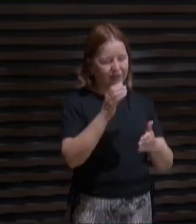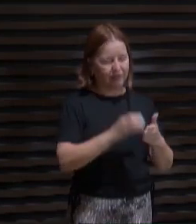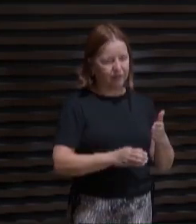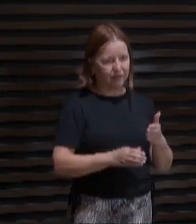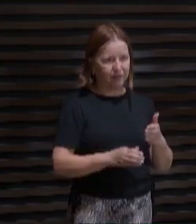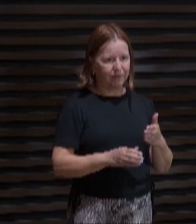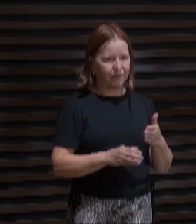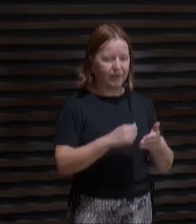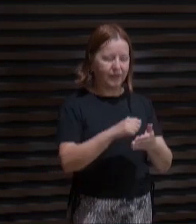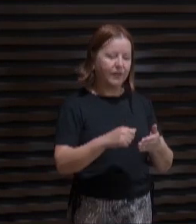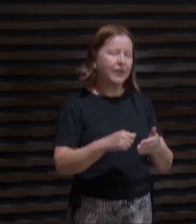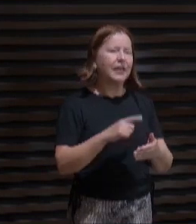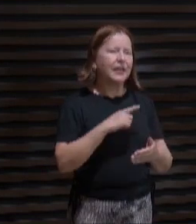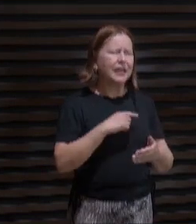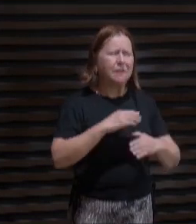que Jesus fez.